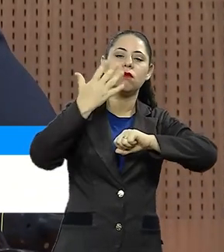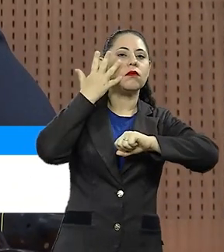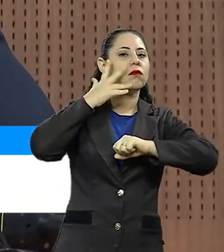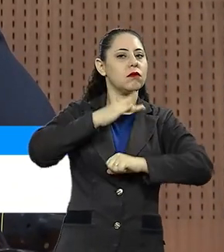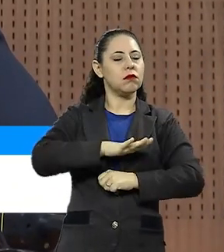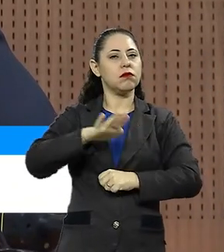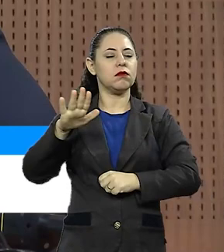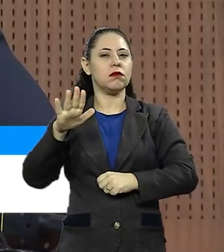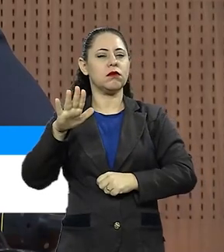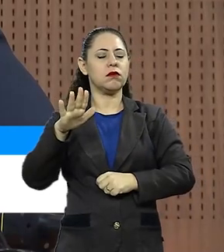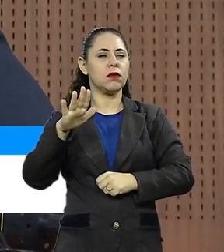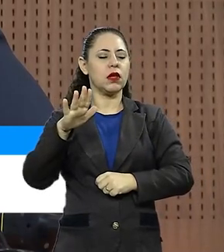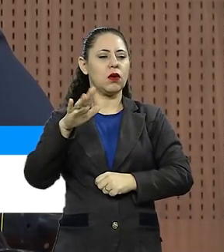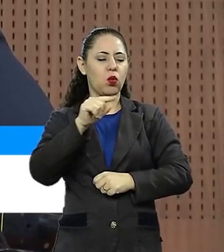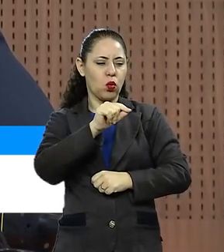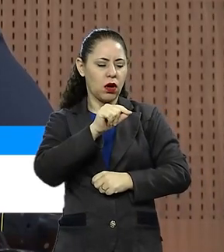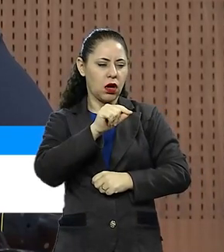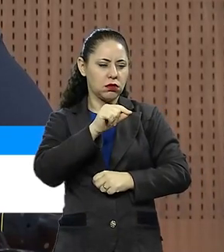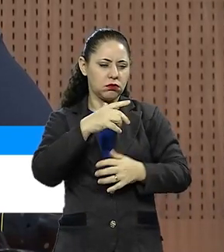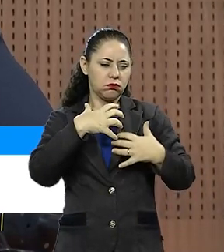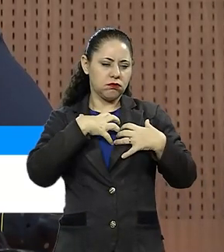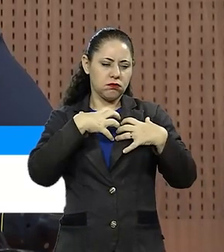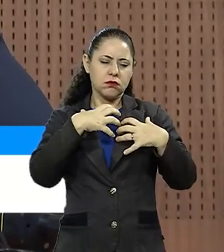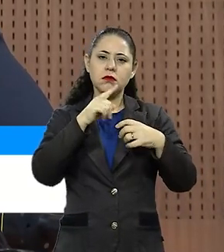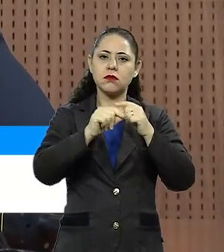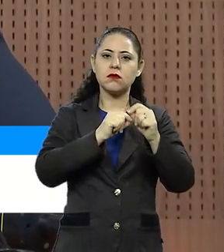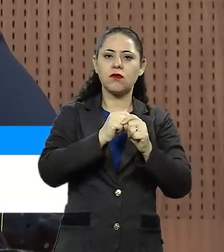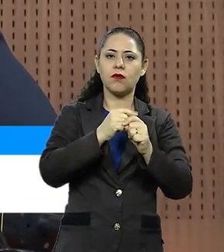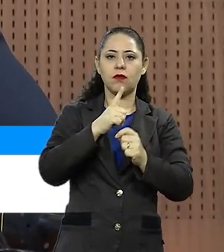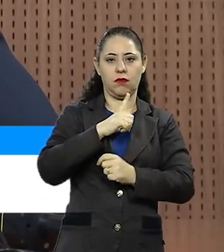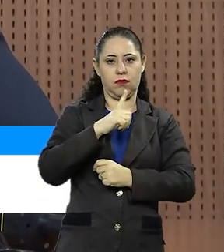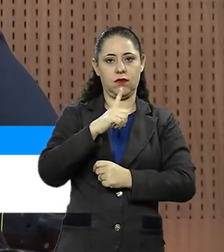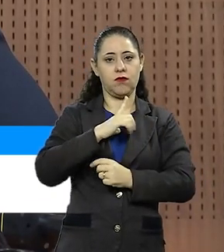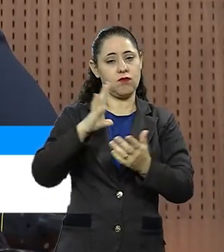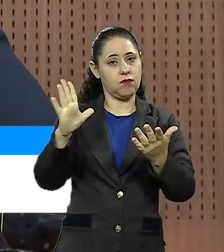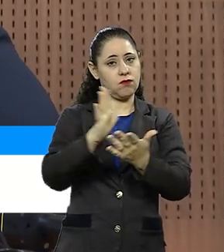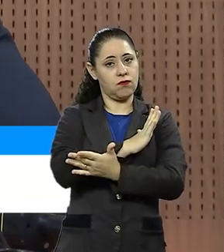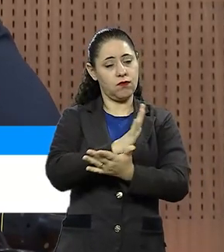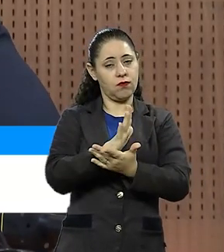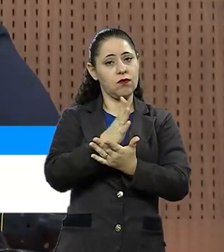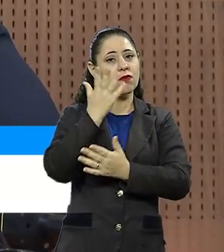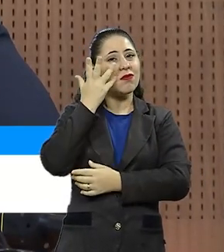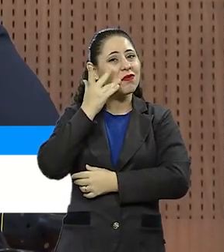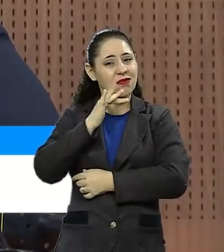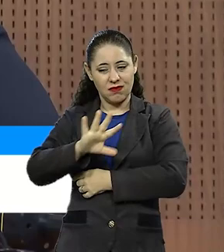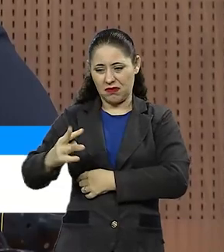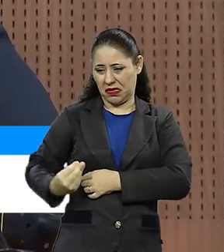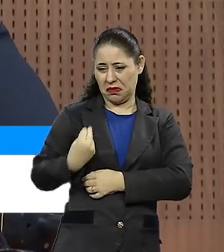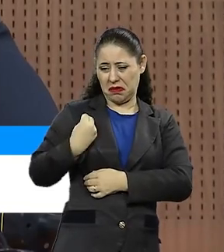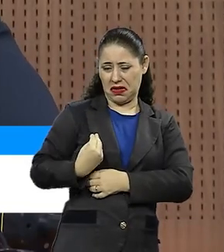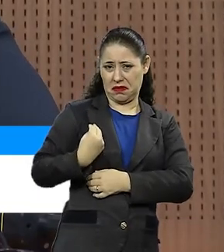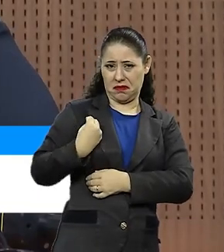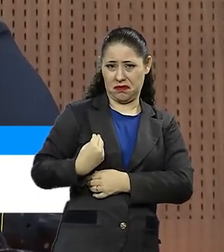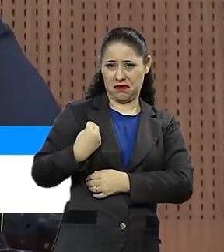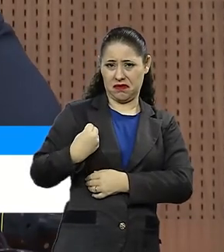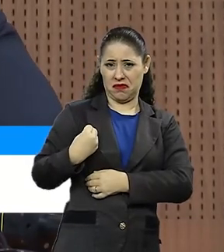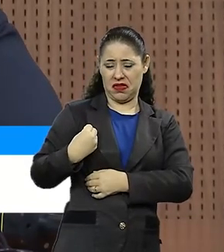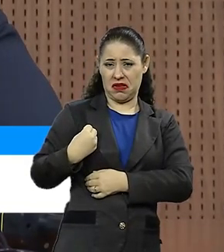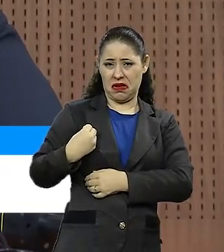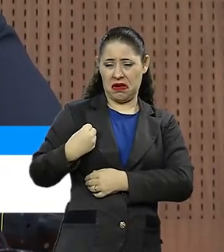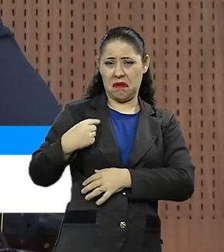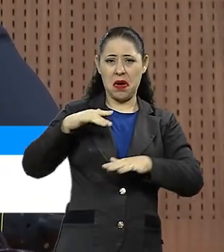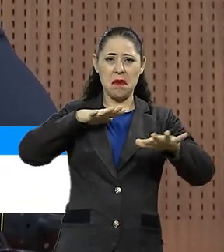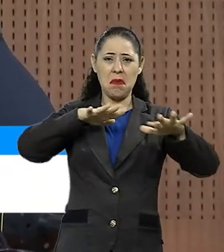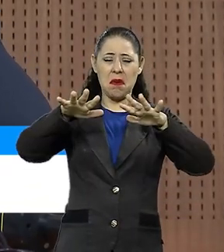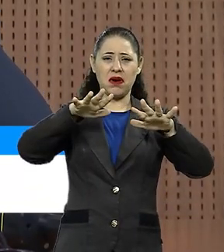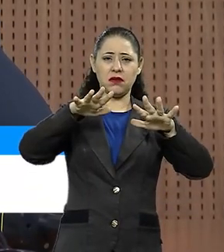crianças, a inocência dessas crianças, recentemente aí, nós tivemos uma situação de criança participando de parada